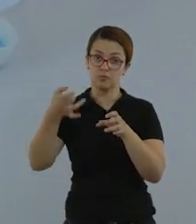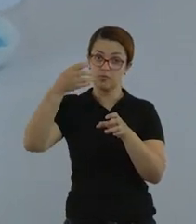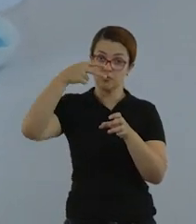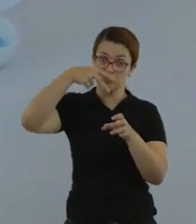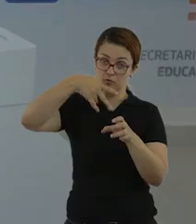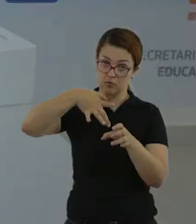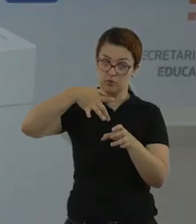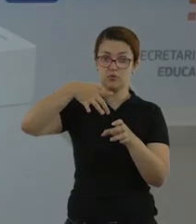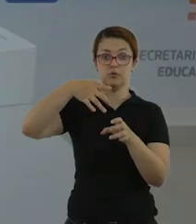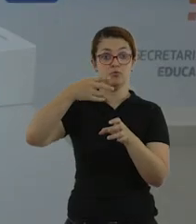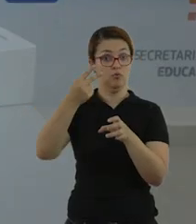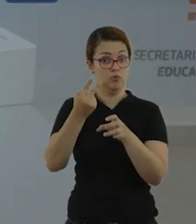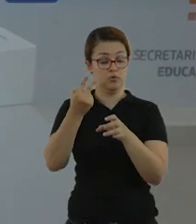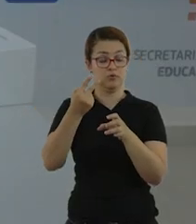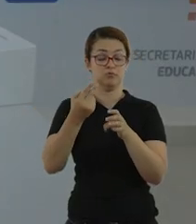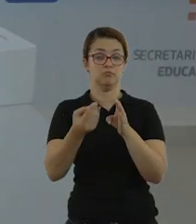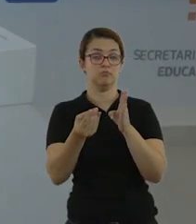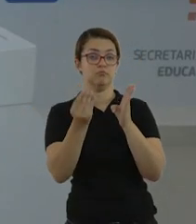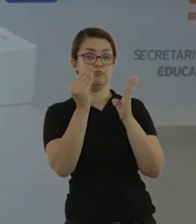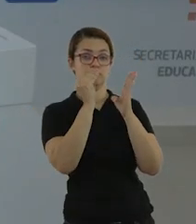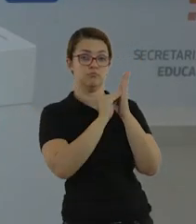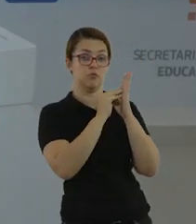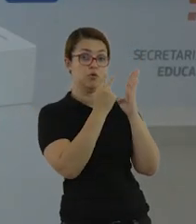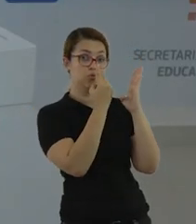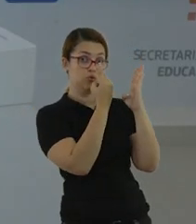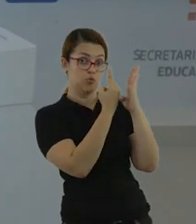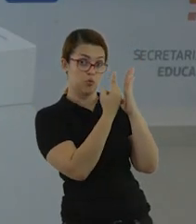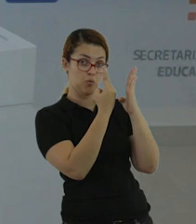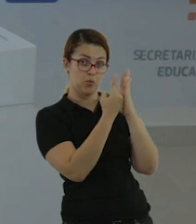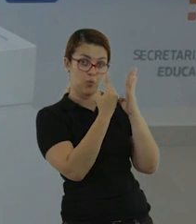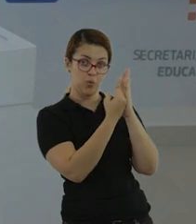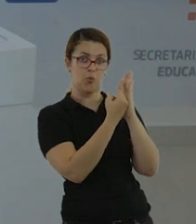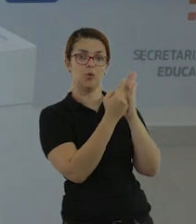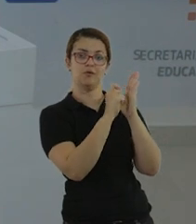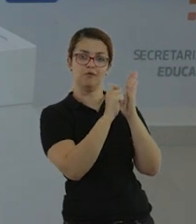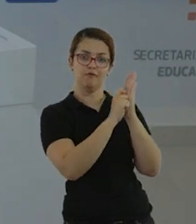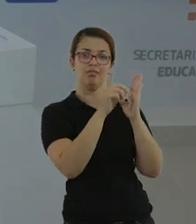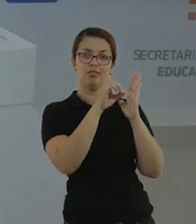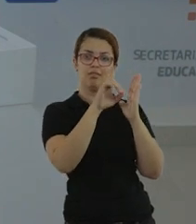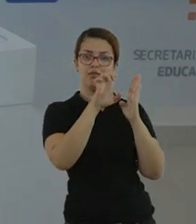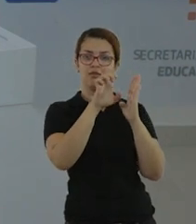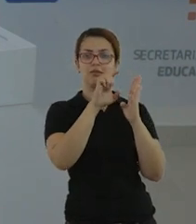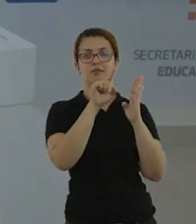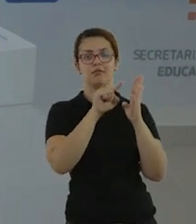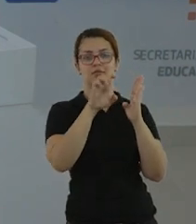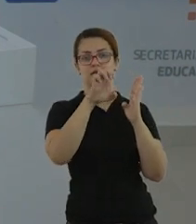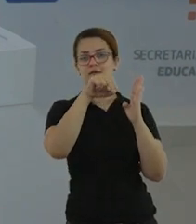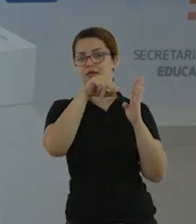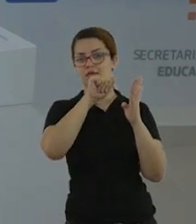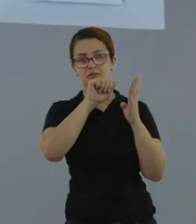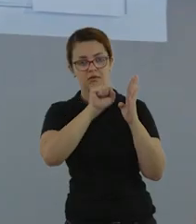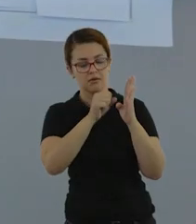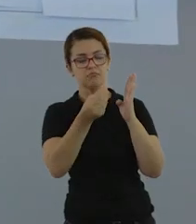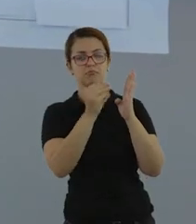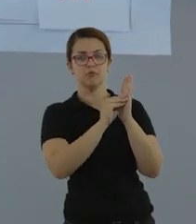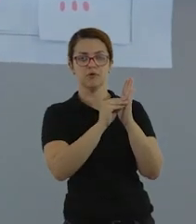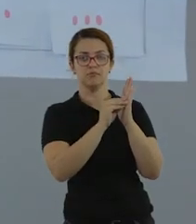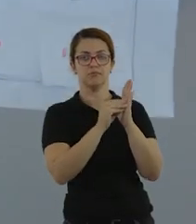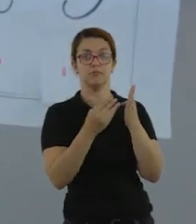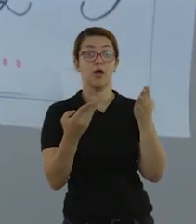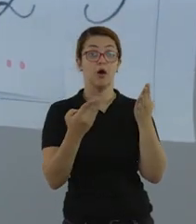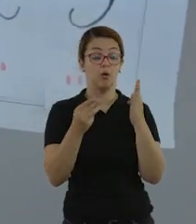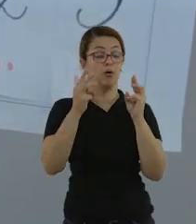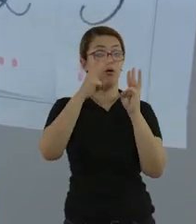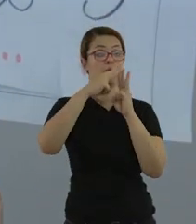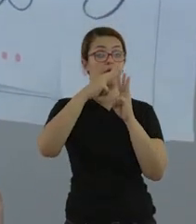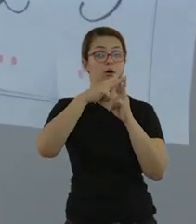1, 2 dezenas. Aí vocês vão escrever lá no caderno de vocês, 2 dezenas. E aí nós vamos para